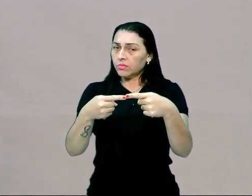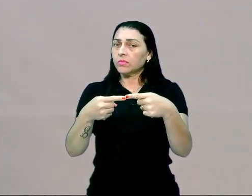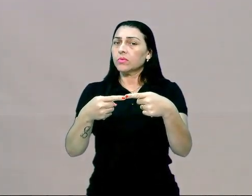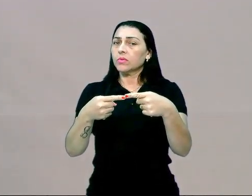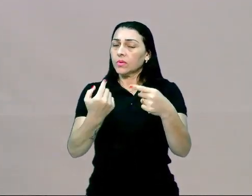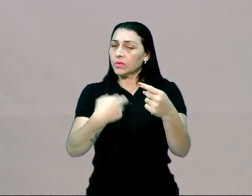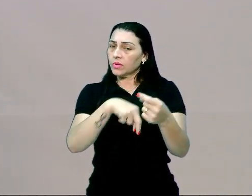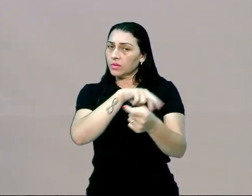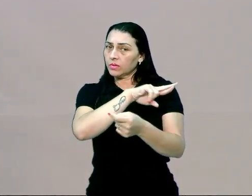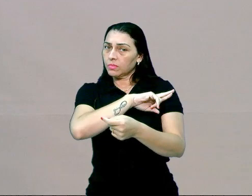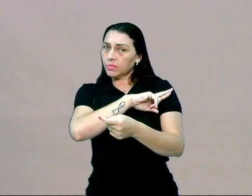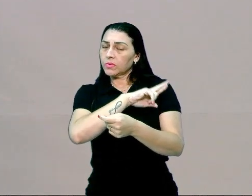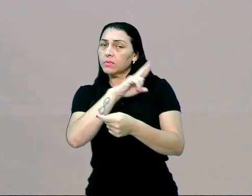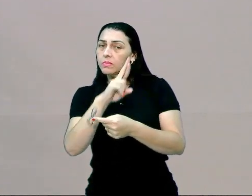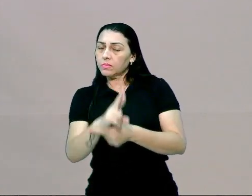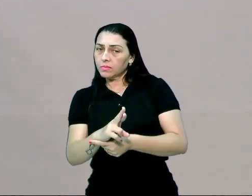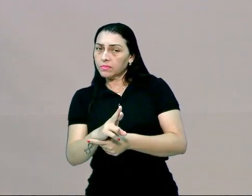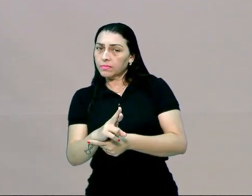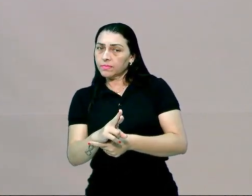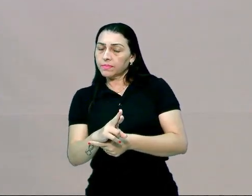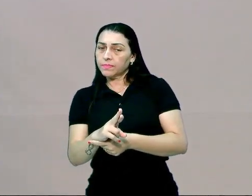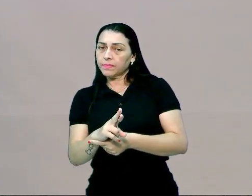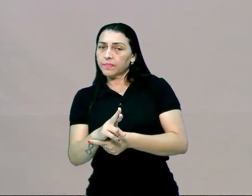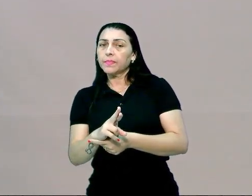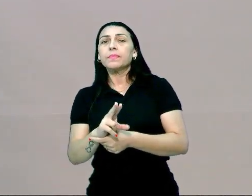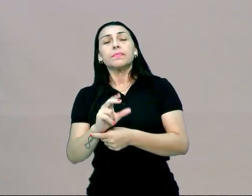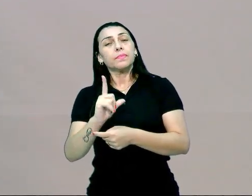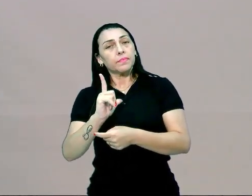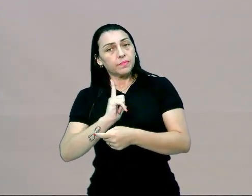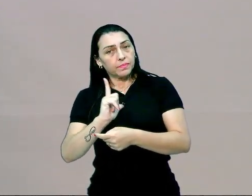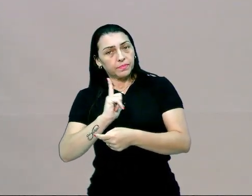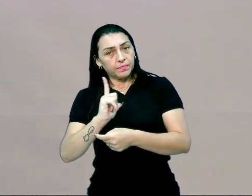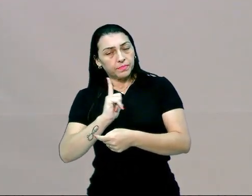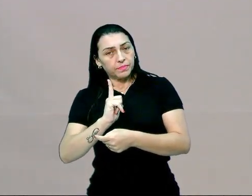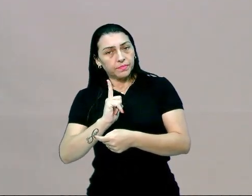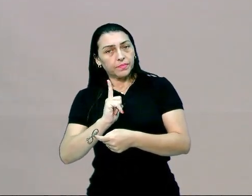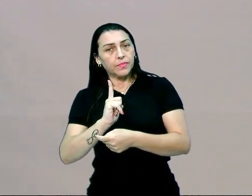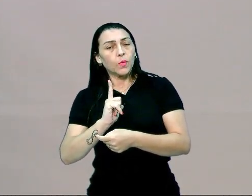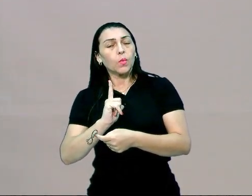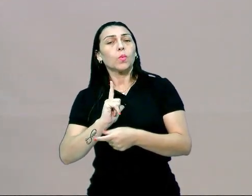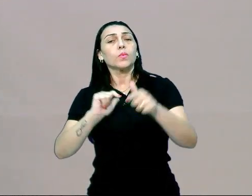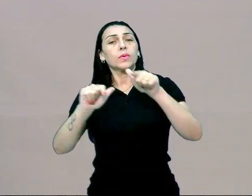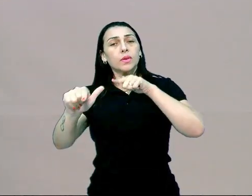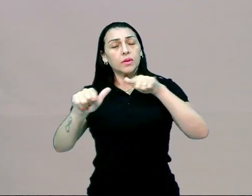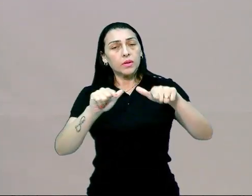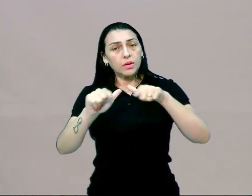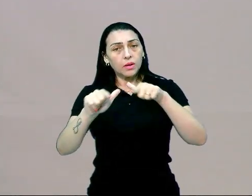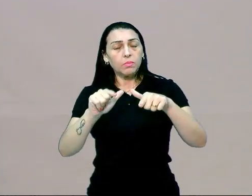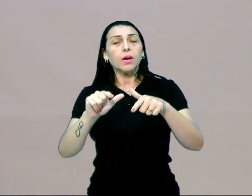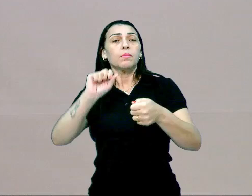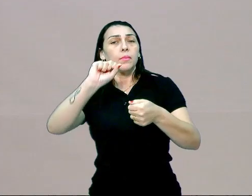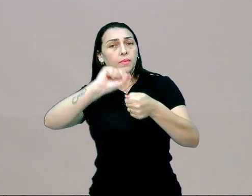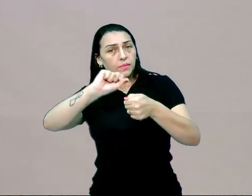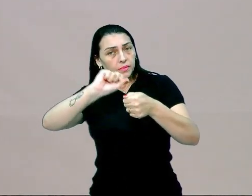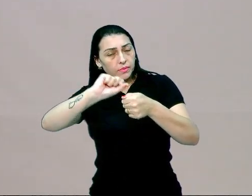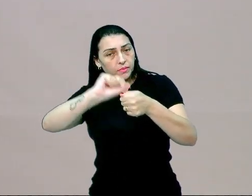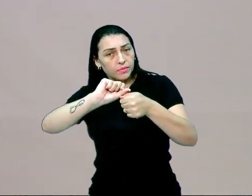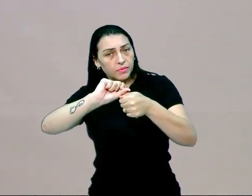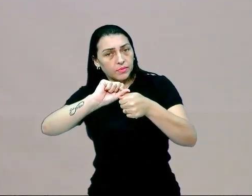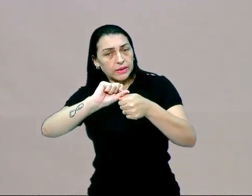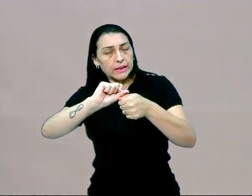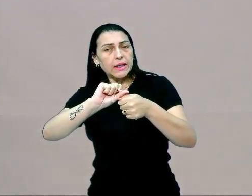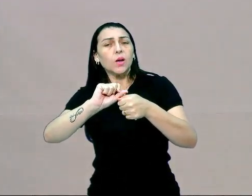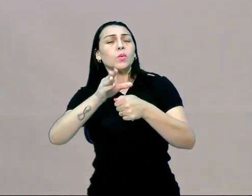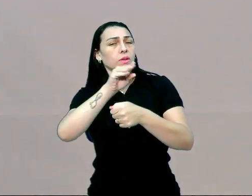compatíveis com as responsabilidades que elas vão assumir, com as tarefas que elas têm a realizar?